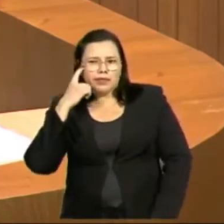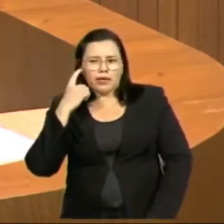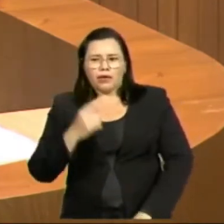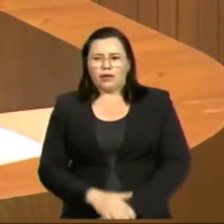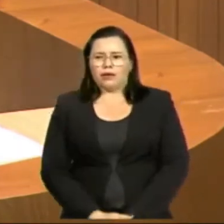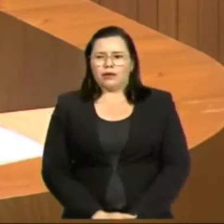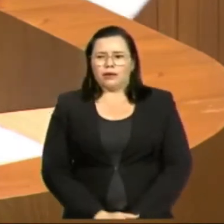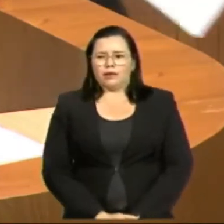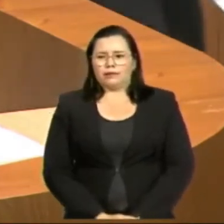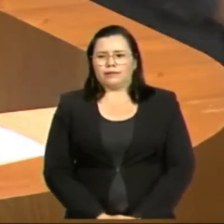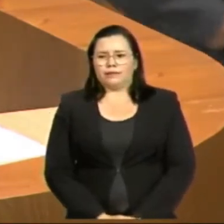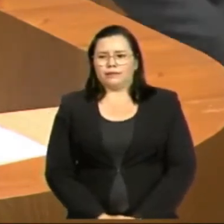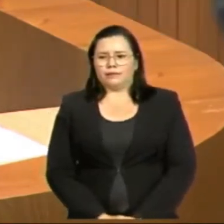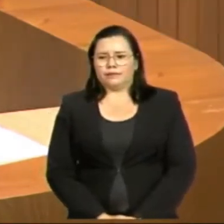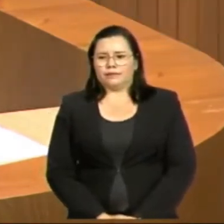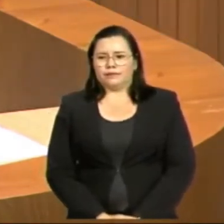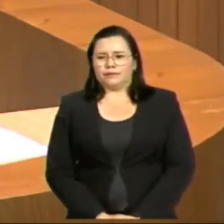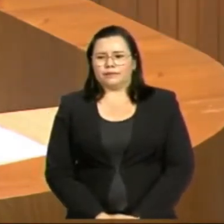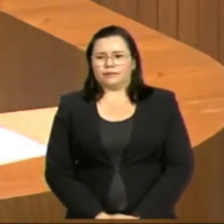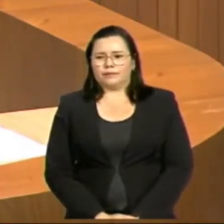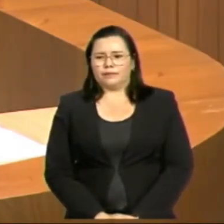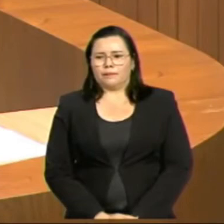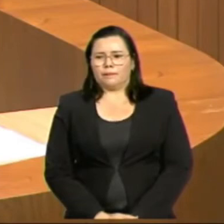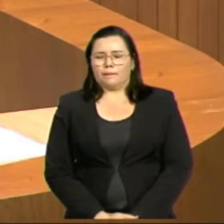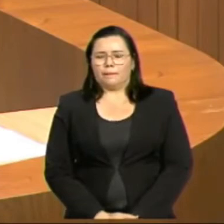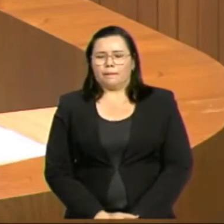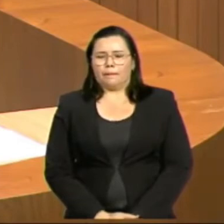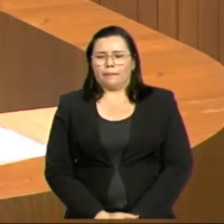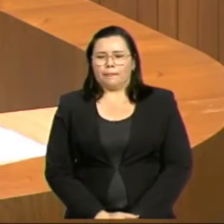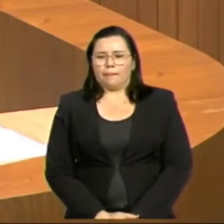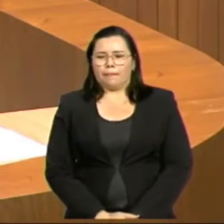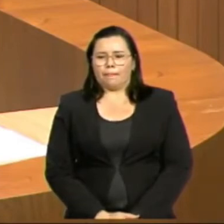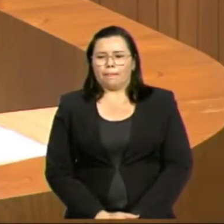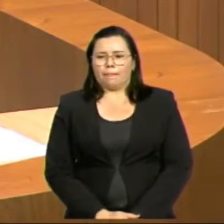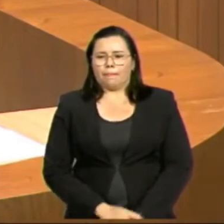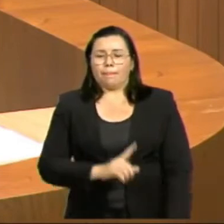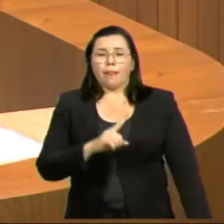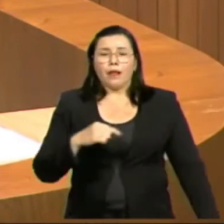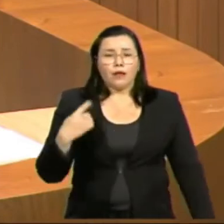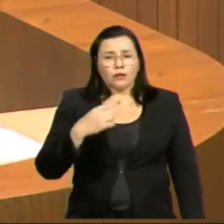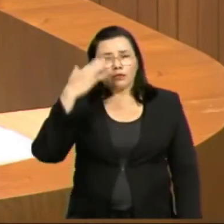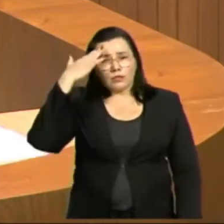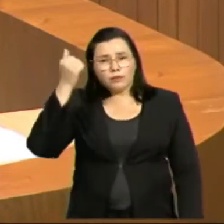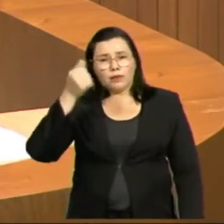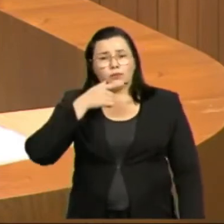é que, na verdade, a gente sabe que ontem,